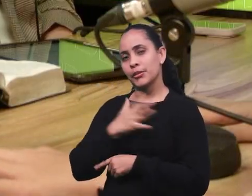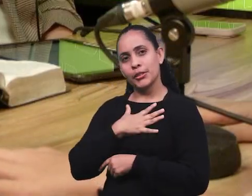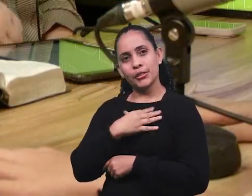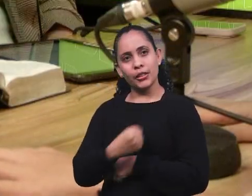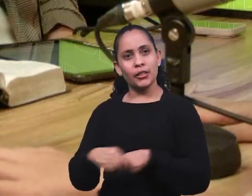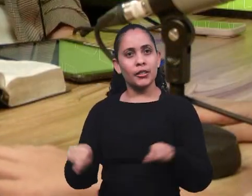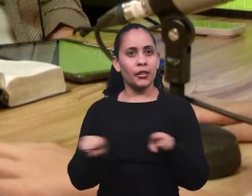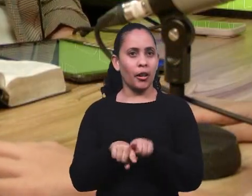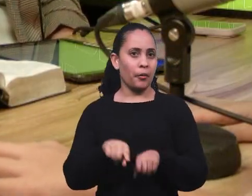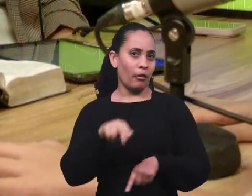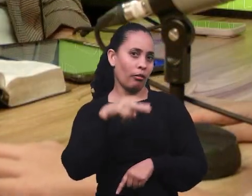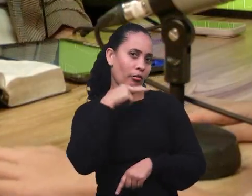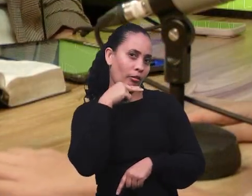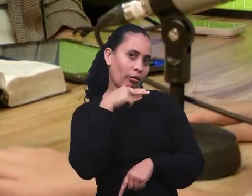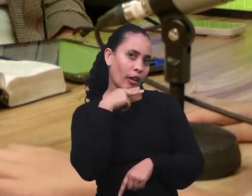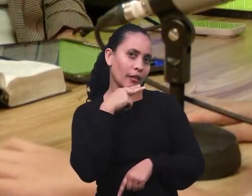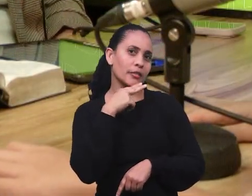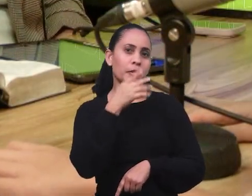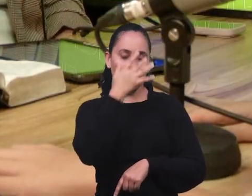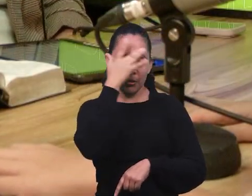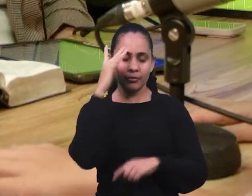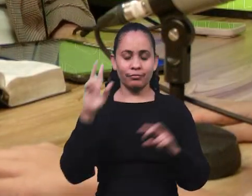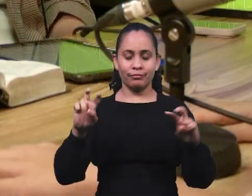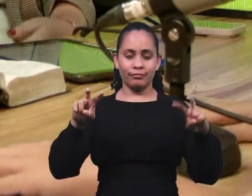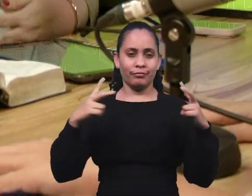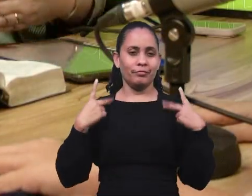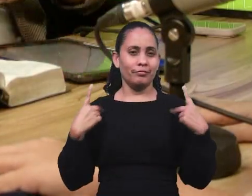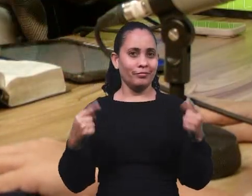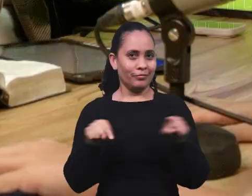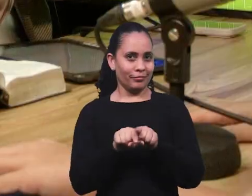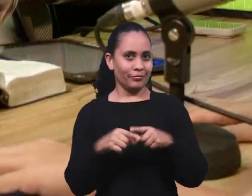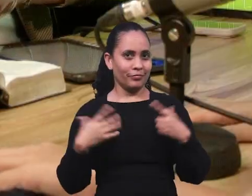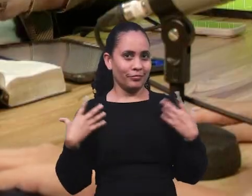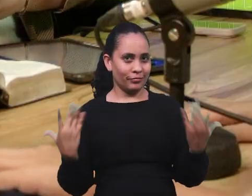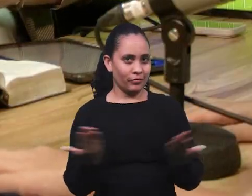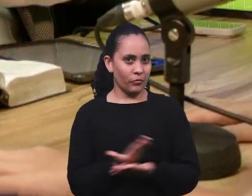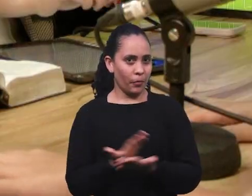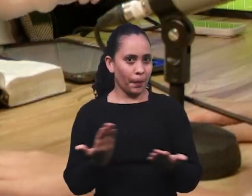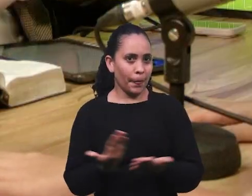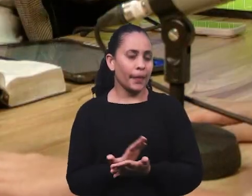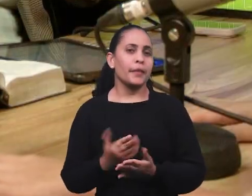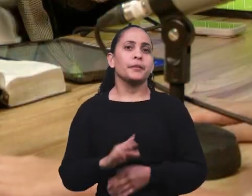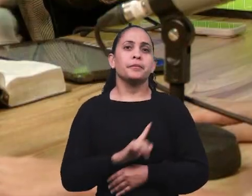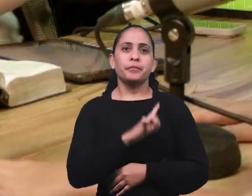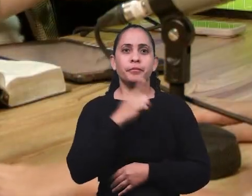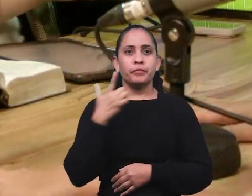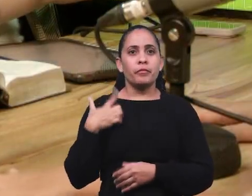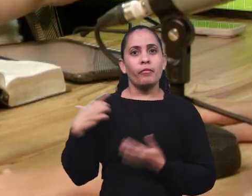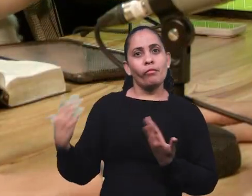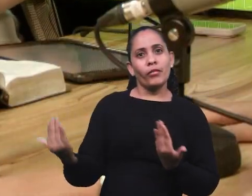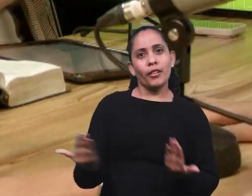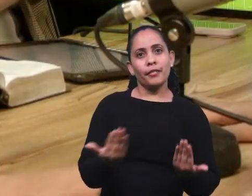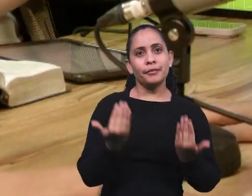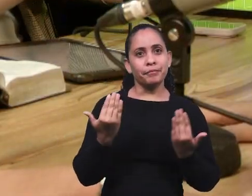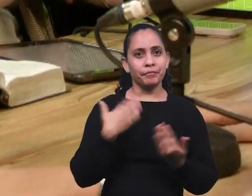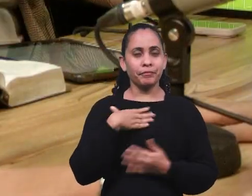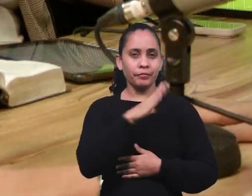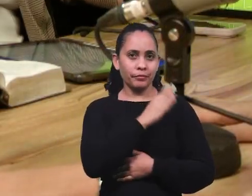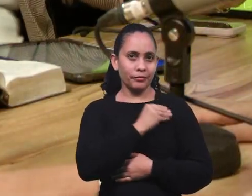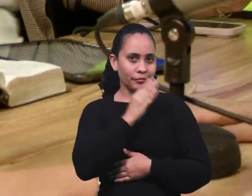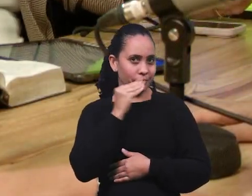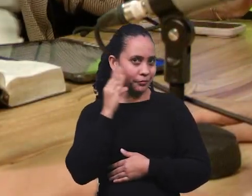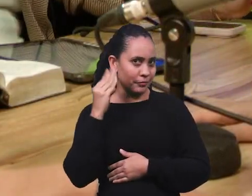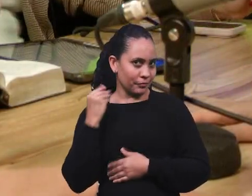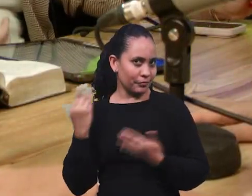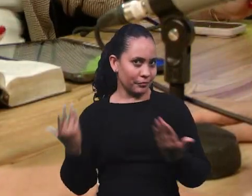seus netos, adolescentes. Já imaginou? E a vida de quem tá nos assistindo. Com certeza. Passar para esses outros adolescentes, como que é edificante